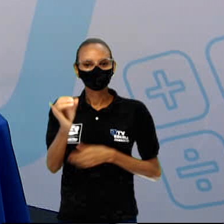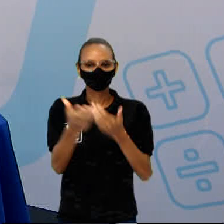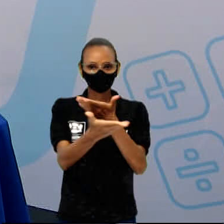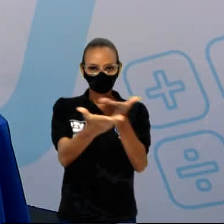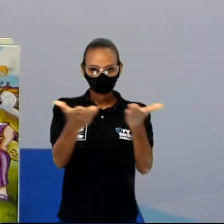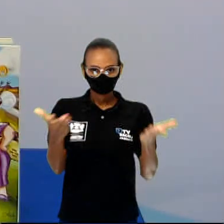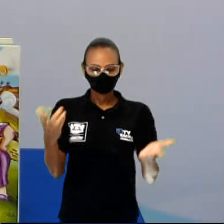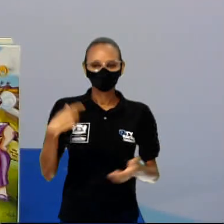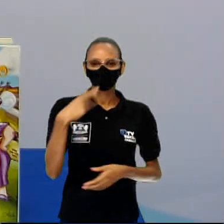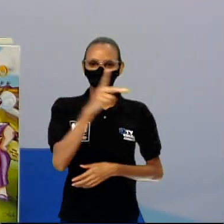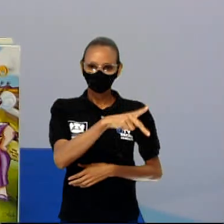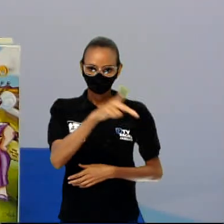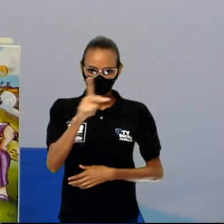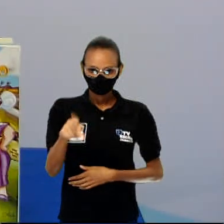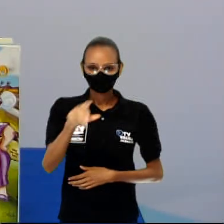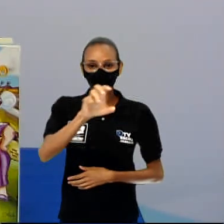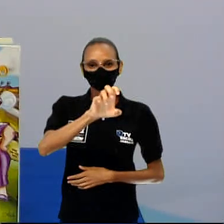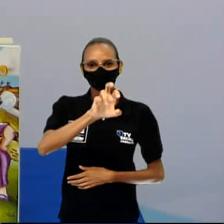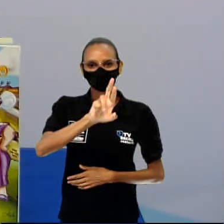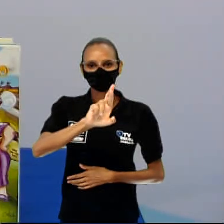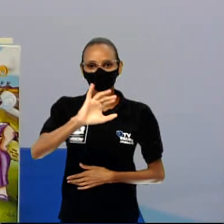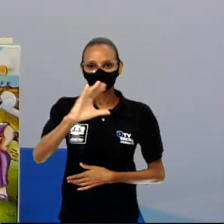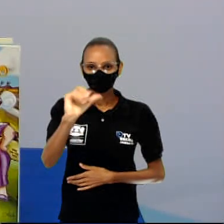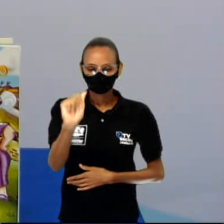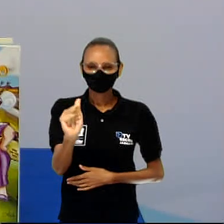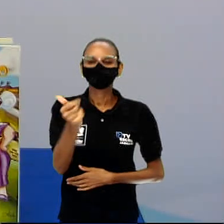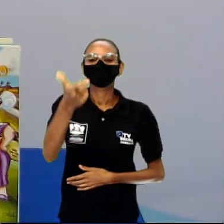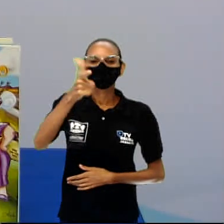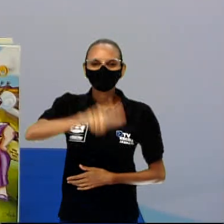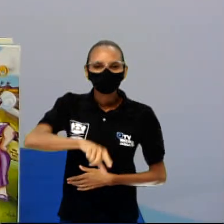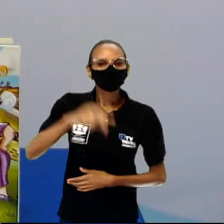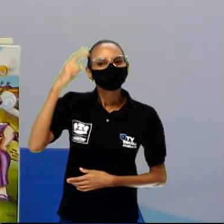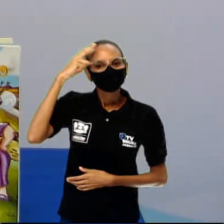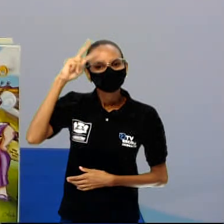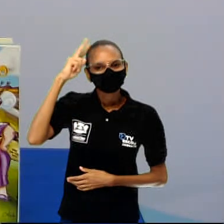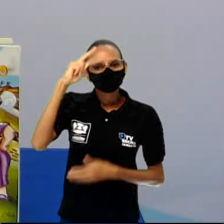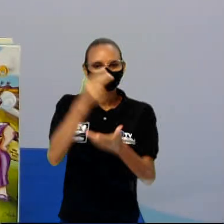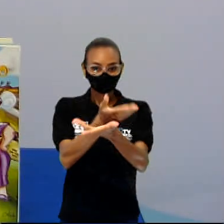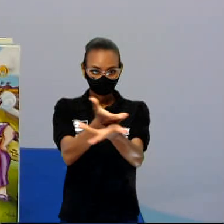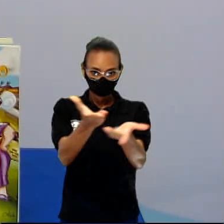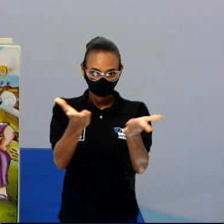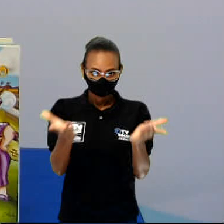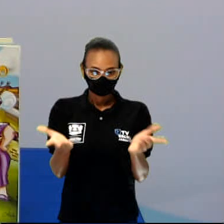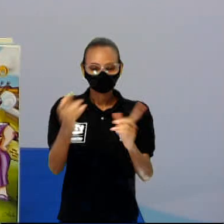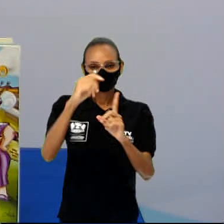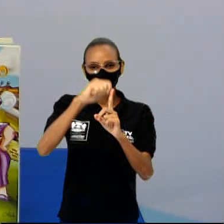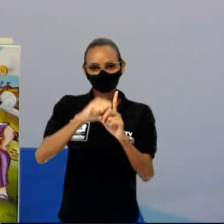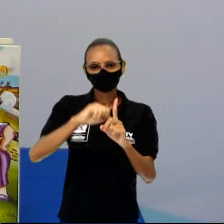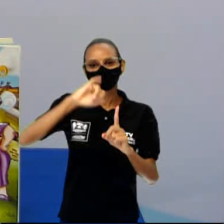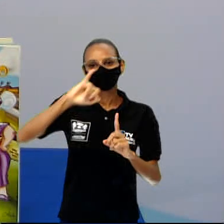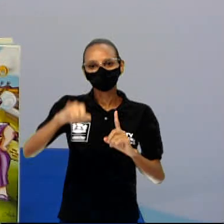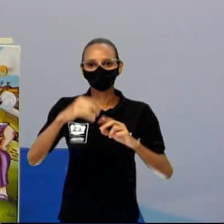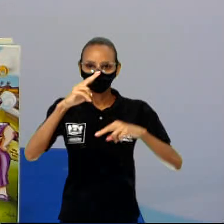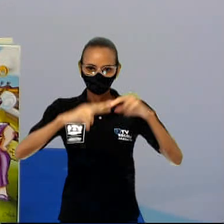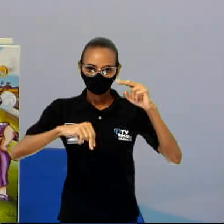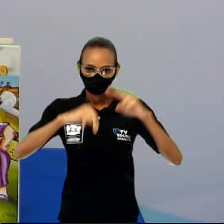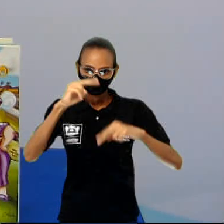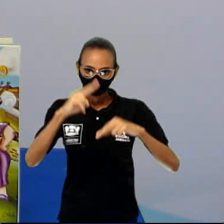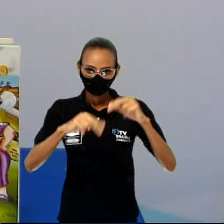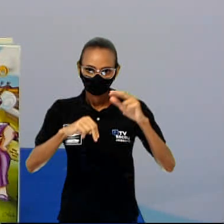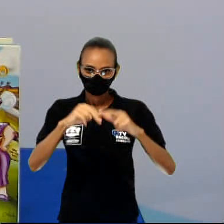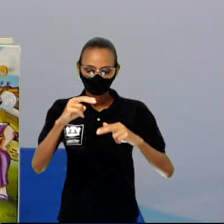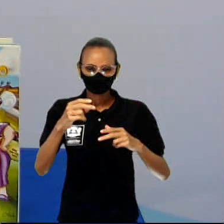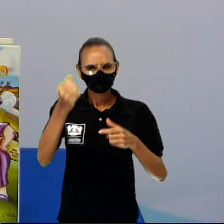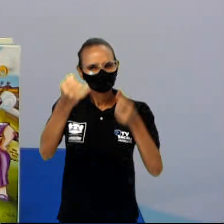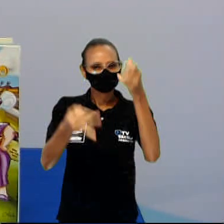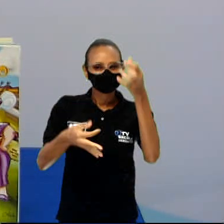eu sou Érica Montenegro e hoje eu trouxe mais uma história para vocês. Mês de junho é mês em que a gente discute